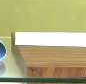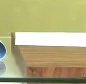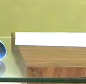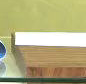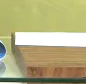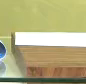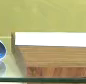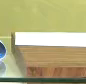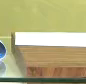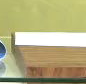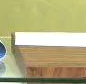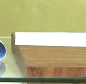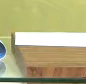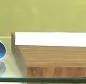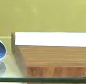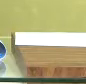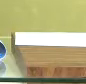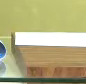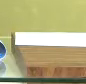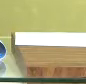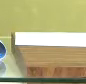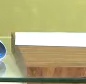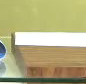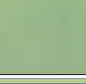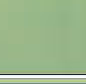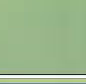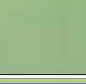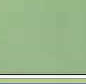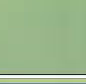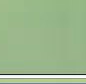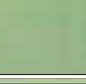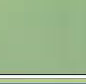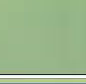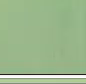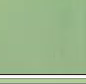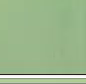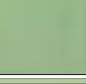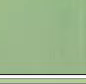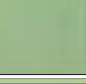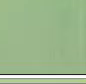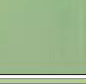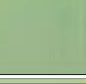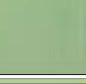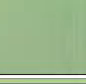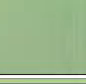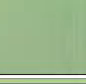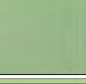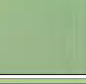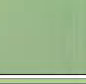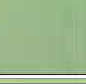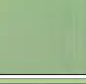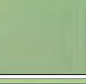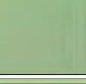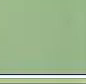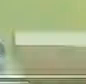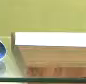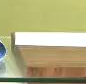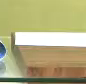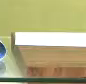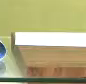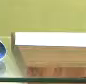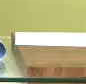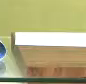na mão de obra. Isso. É até bom frisar, né, professor, que esses dados, eles são do